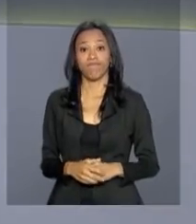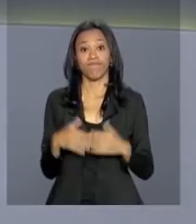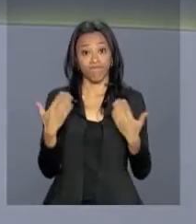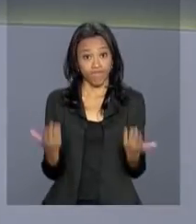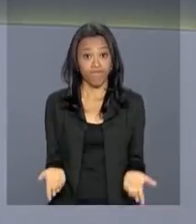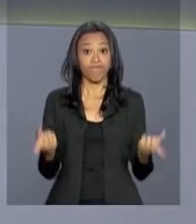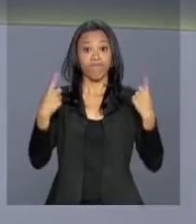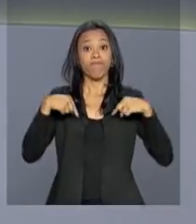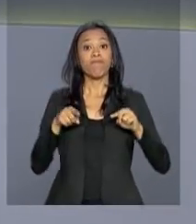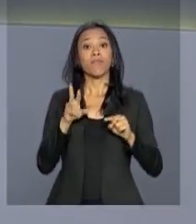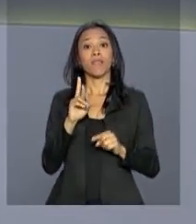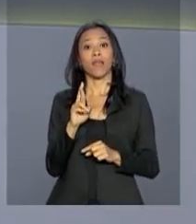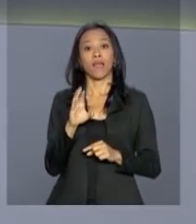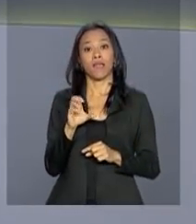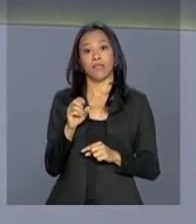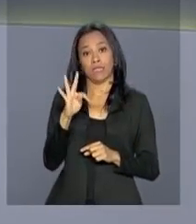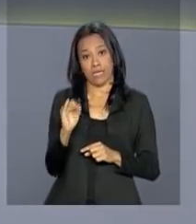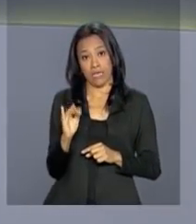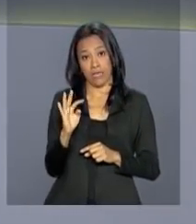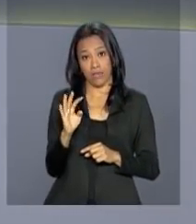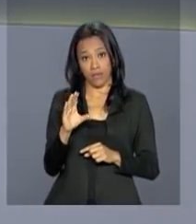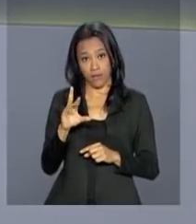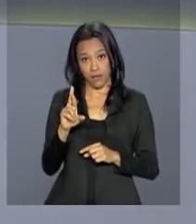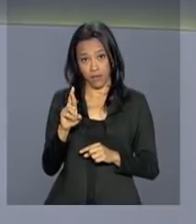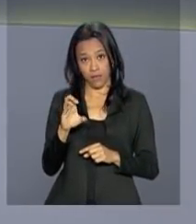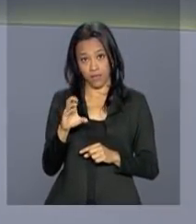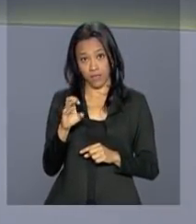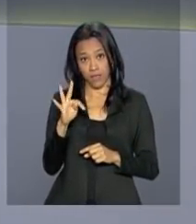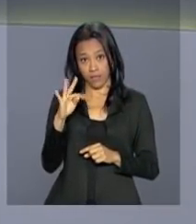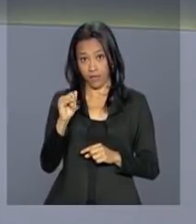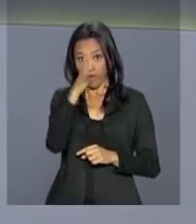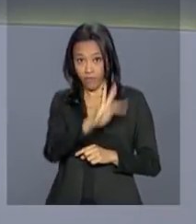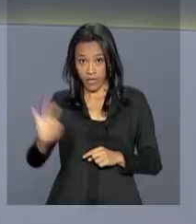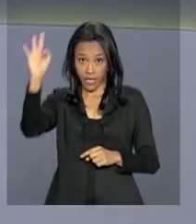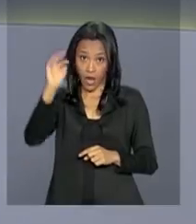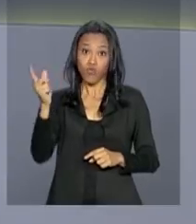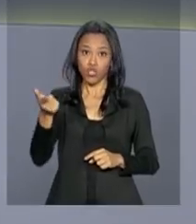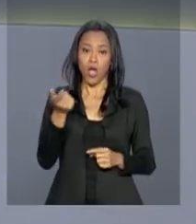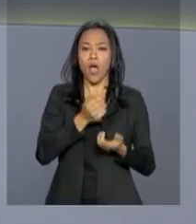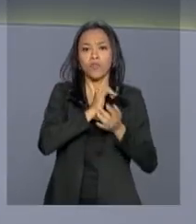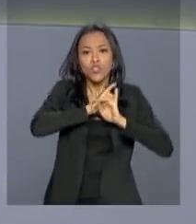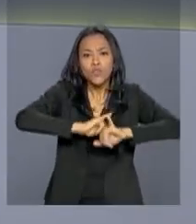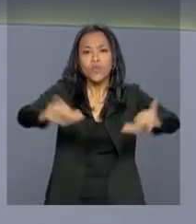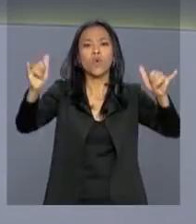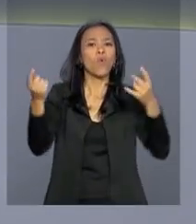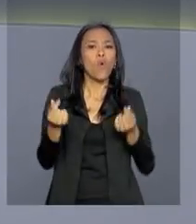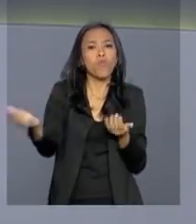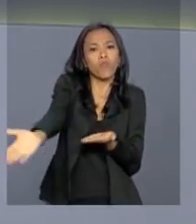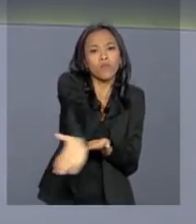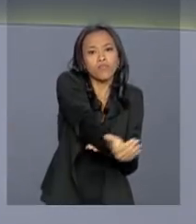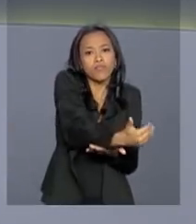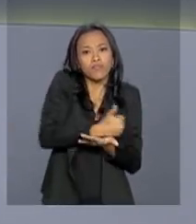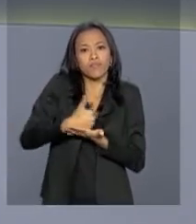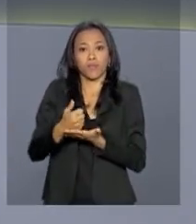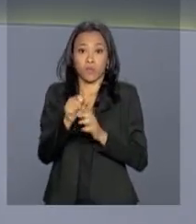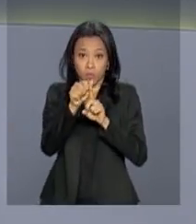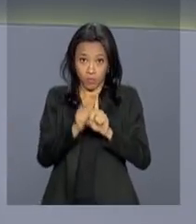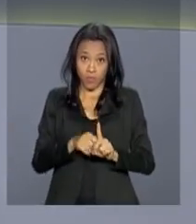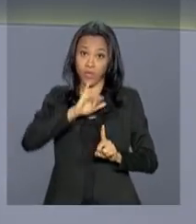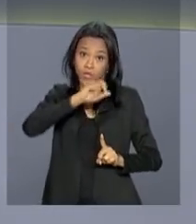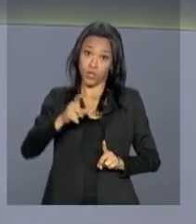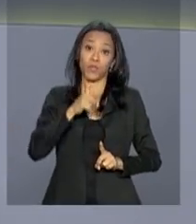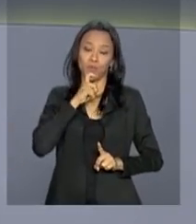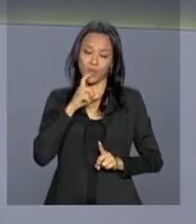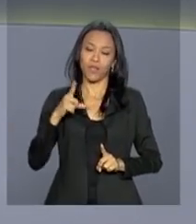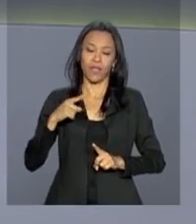receita federal divulgou hoje o resultado da arrecadação de tributos e contribuições previdenciárias do mês de julho o repórter nem